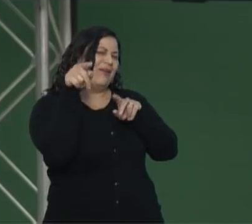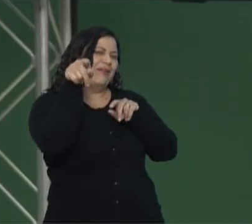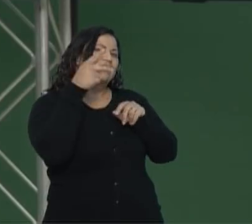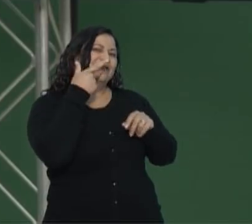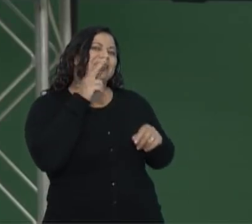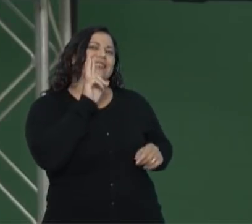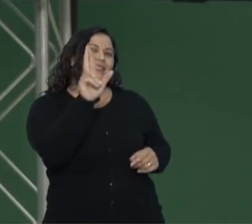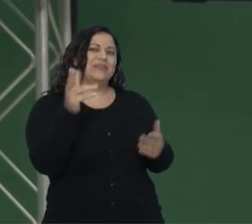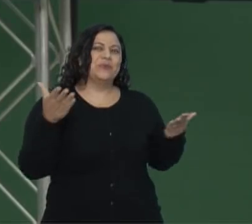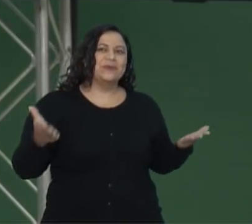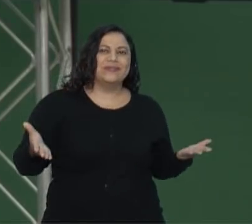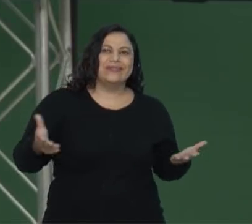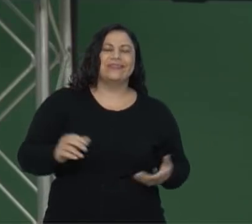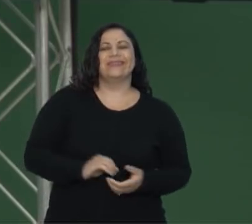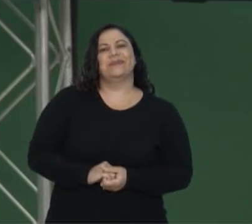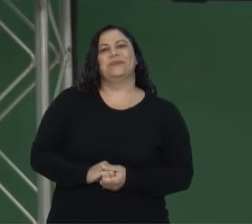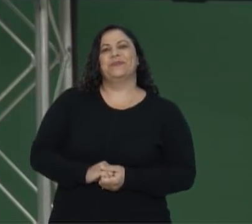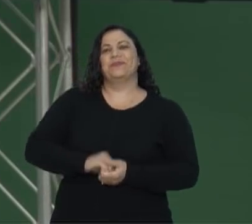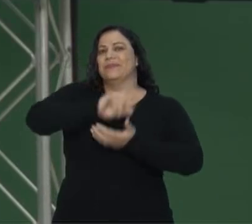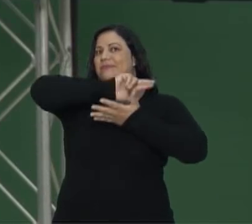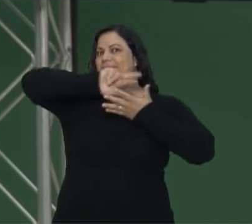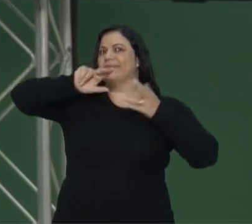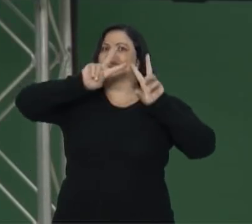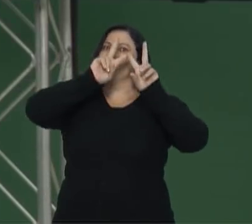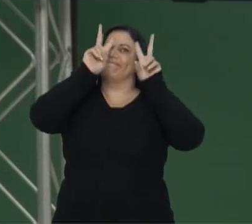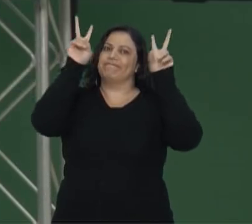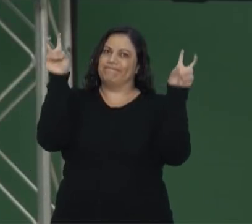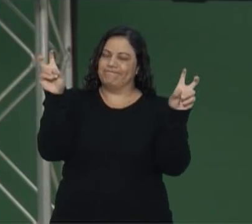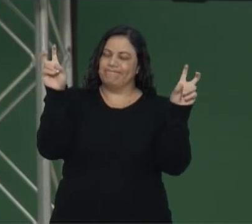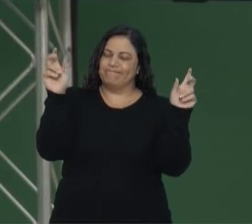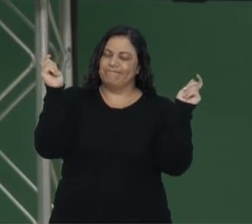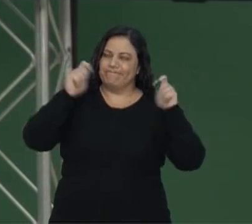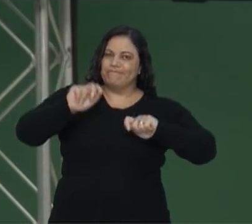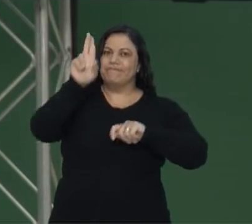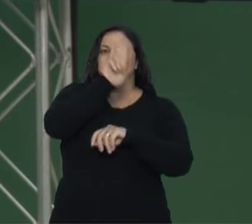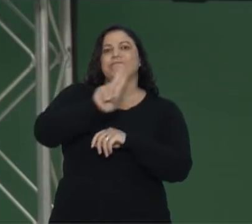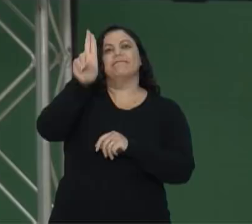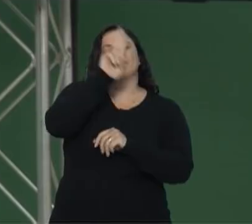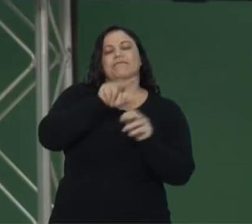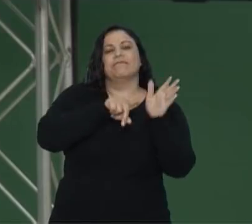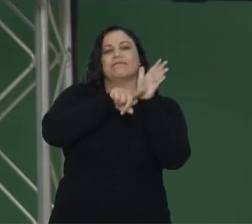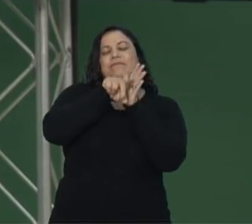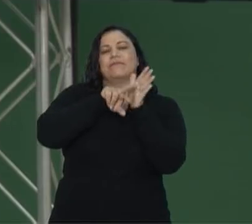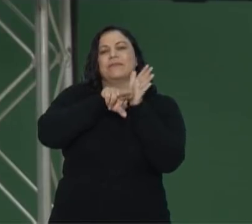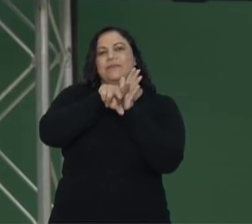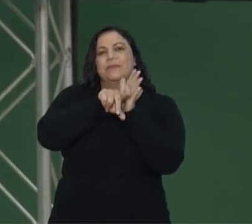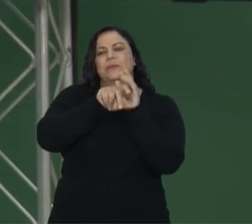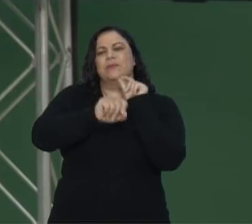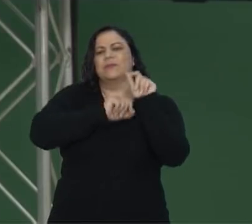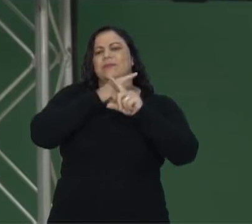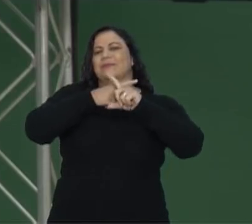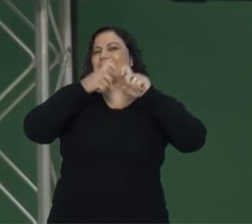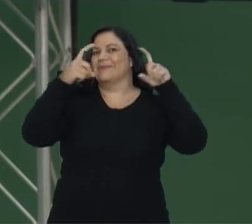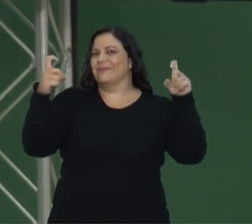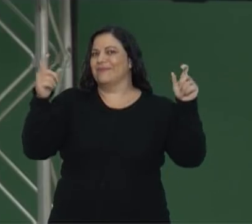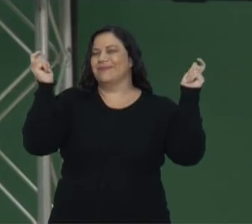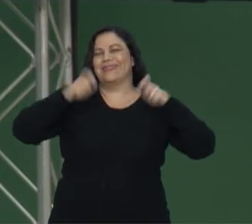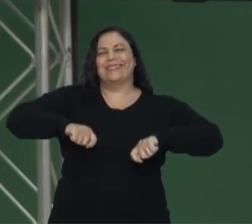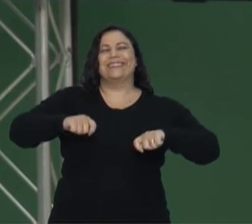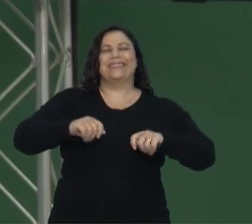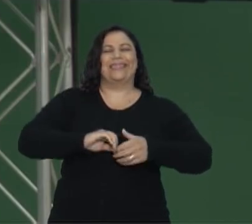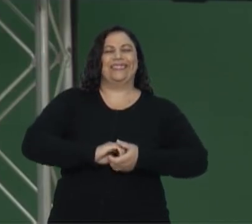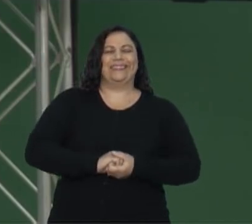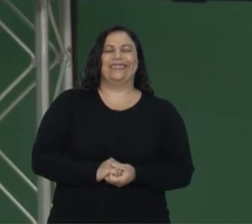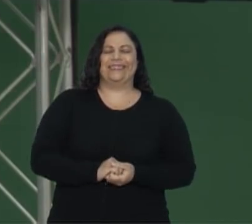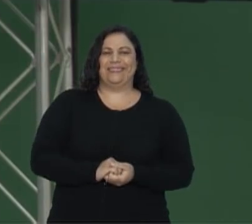tem vários termos que nós utilizamos em ciências. Qual está certo, qual está errado? Então, foram